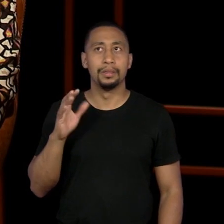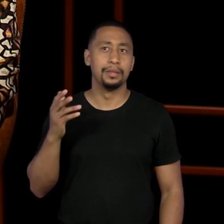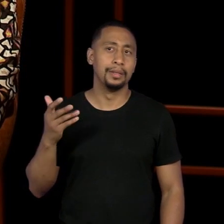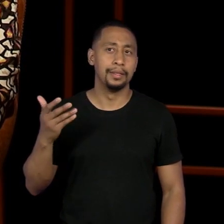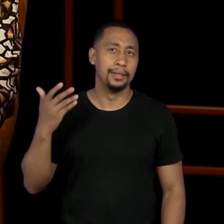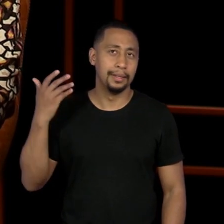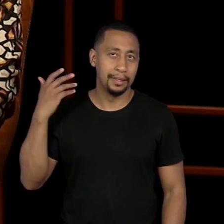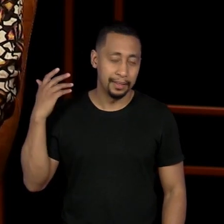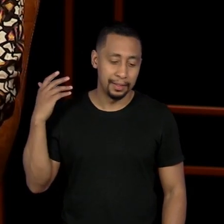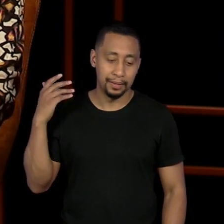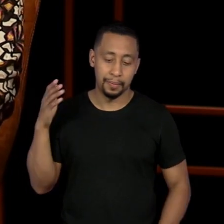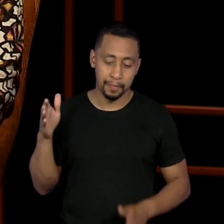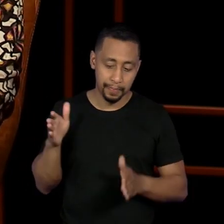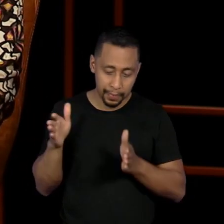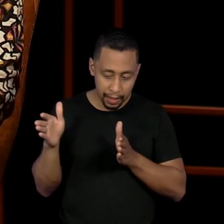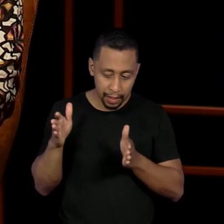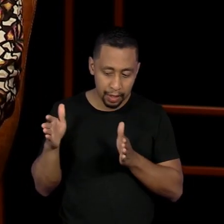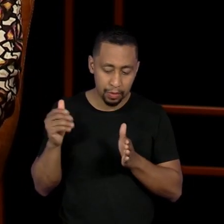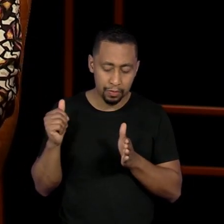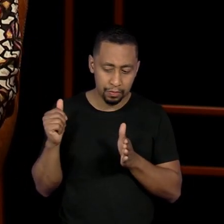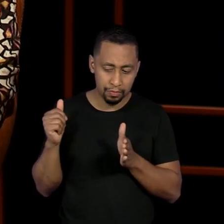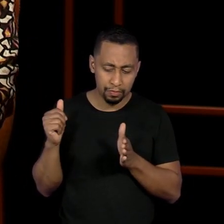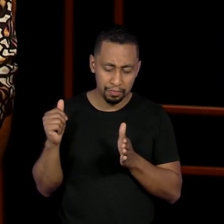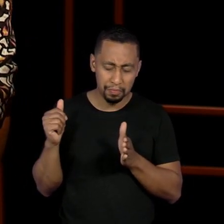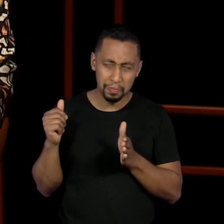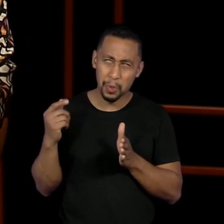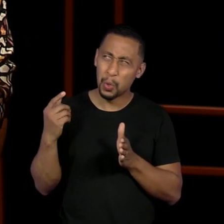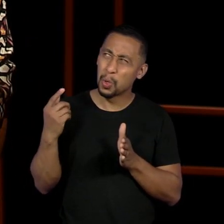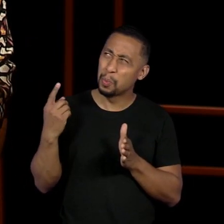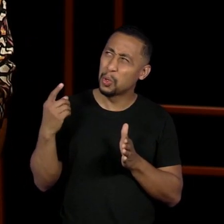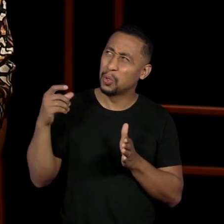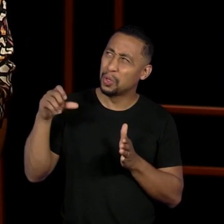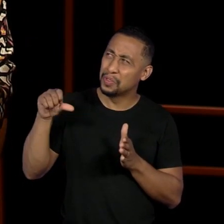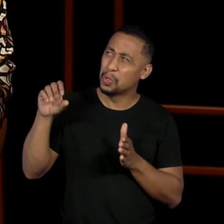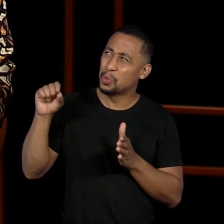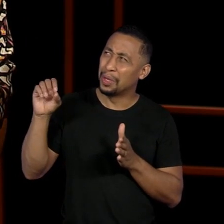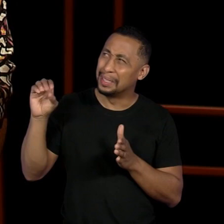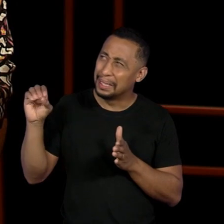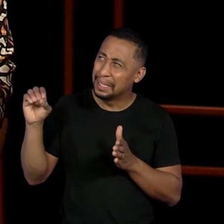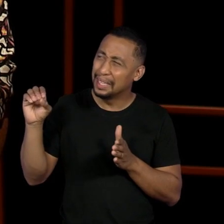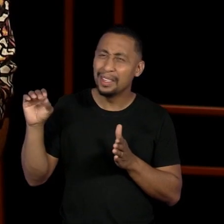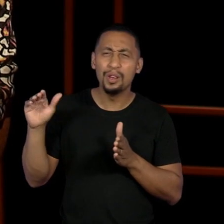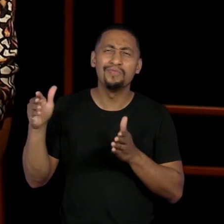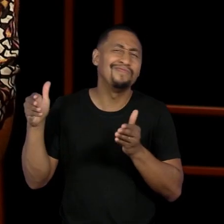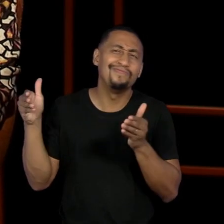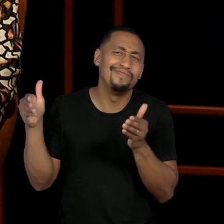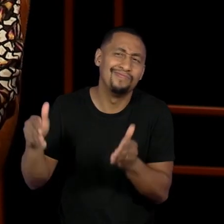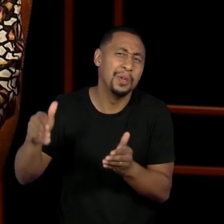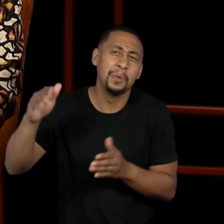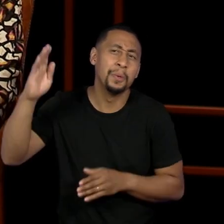foi logo em 80 logo que eu cheguei, porque eu